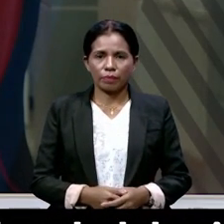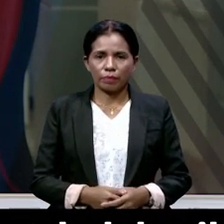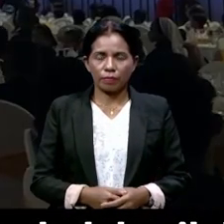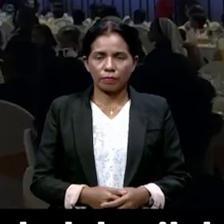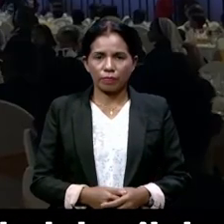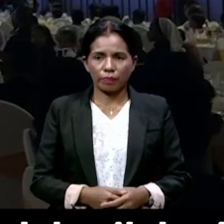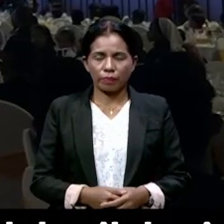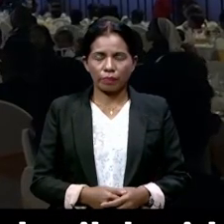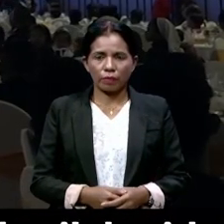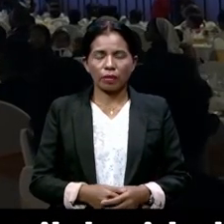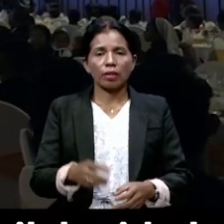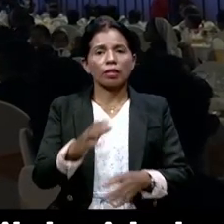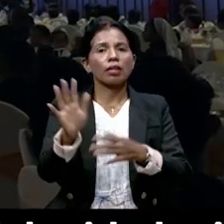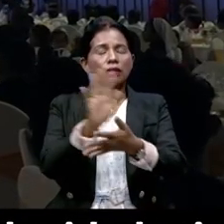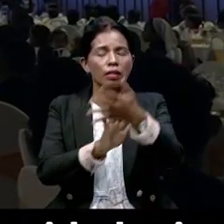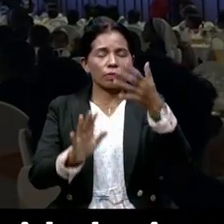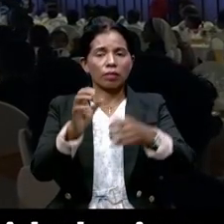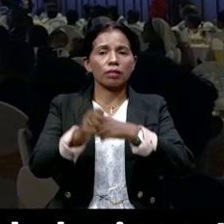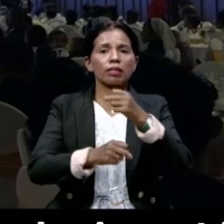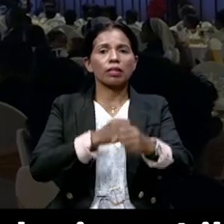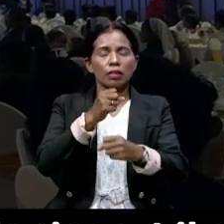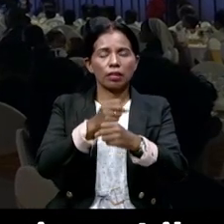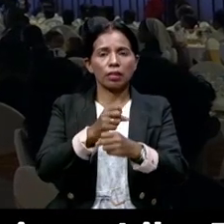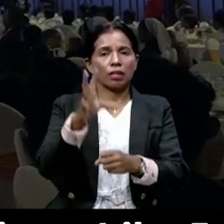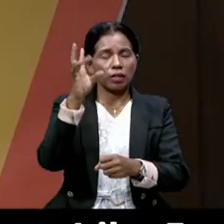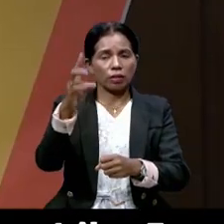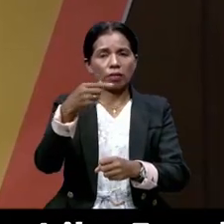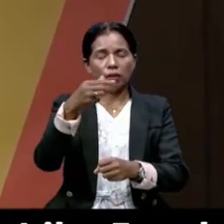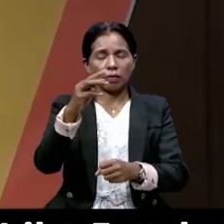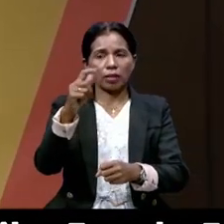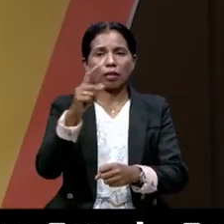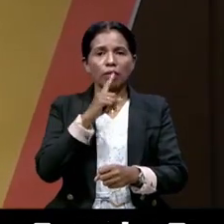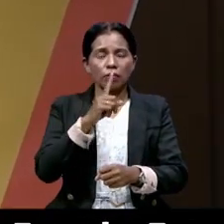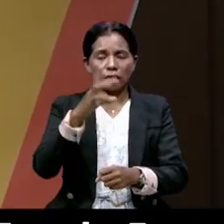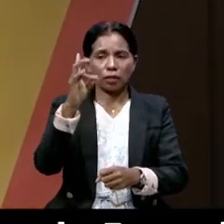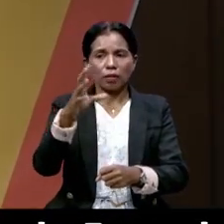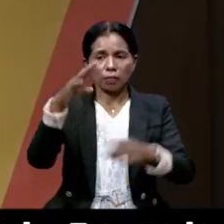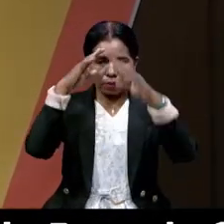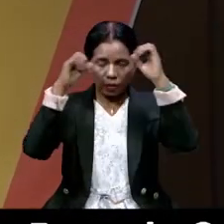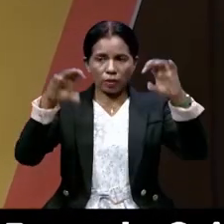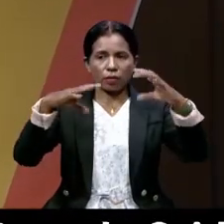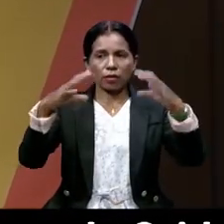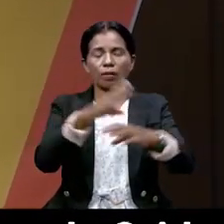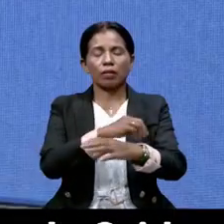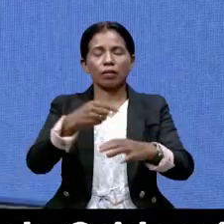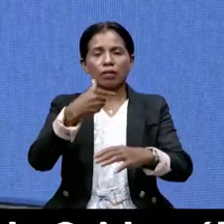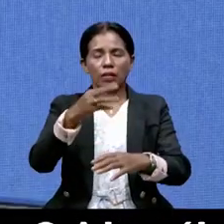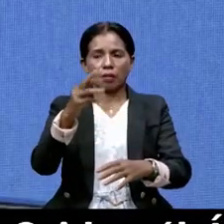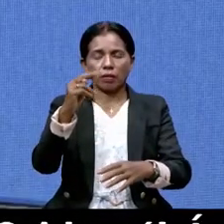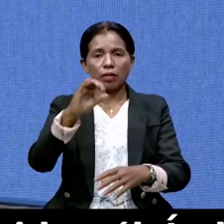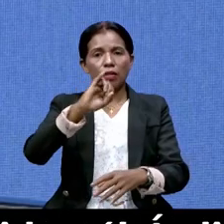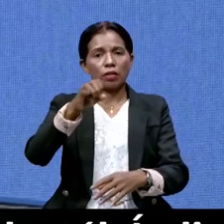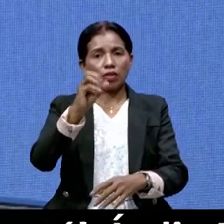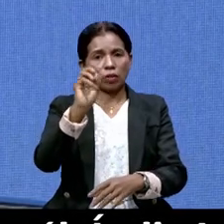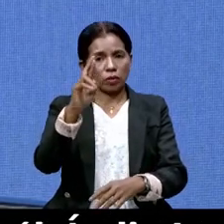E a âmbito aniversário GMN TV no Nacional FM, Badalajito, o tema Lian Balian Laixira, Presidente do Conselho de Administração GMN, Jorge Manuel